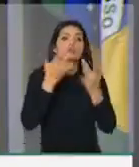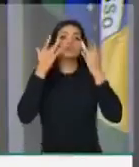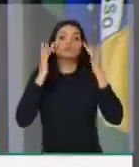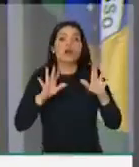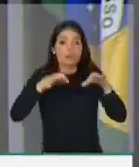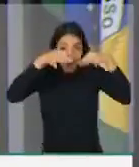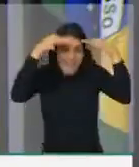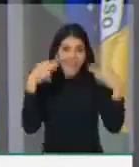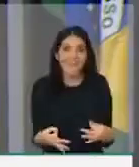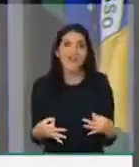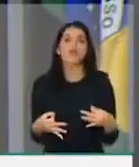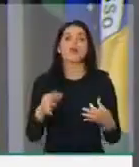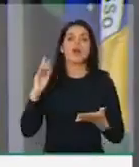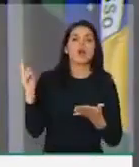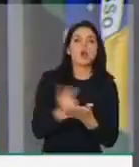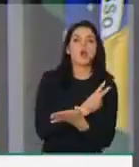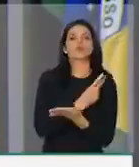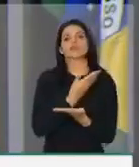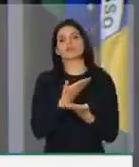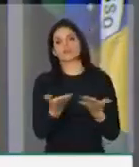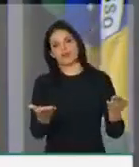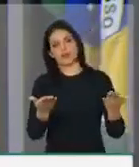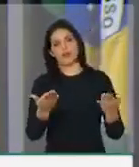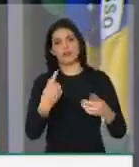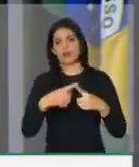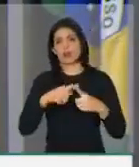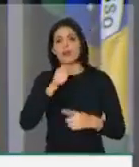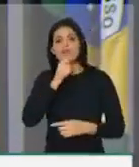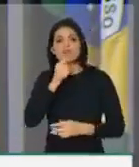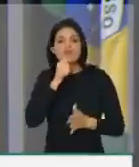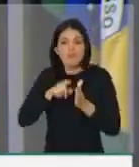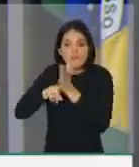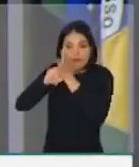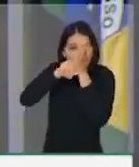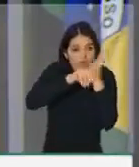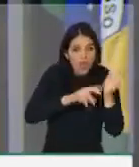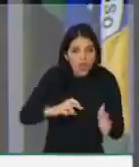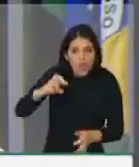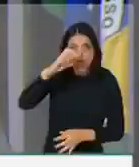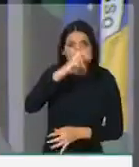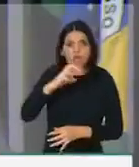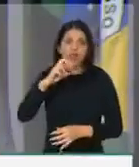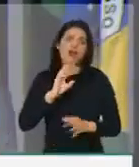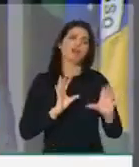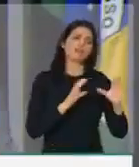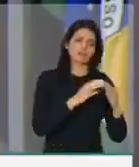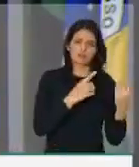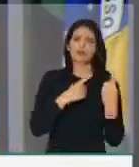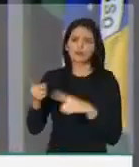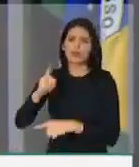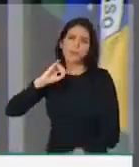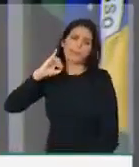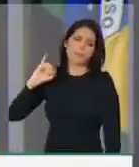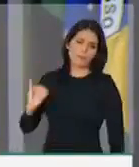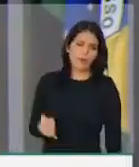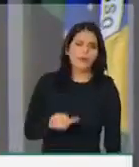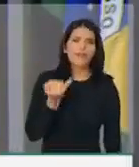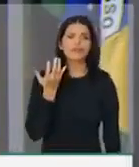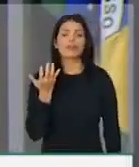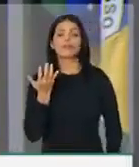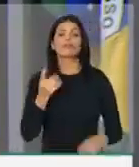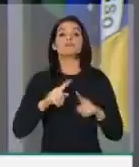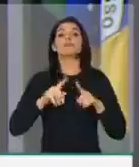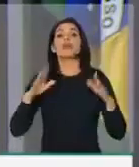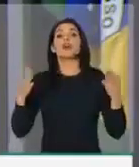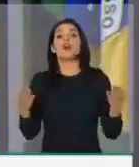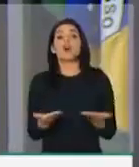algo como é que o aconteceu porque não forem apurado mais explorar uma posição explorou e hoje